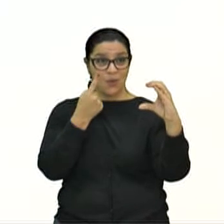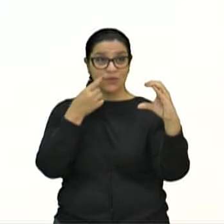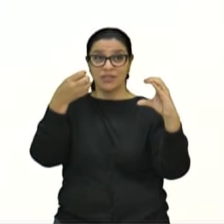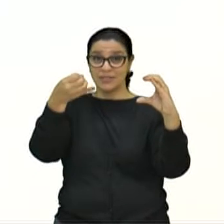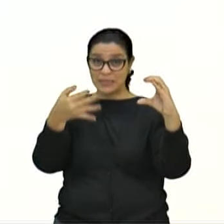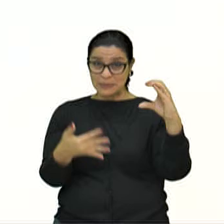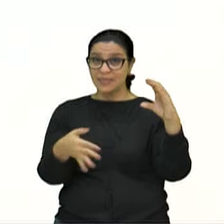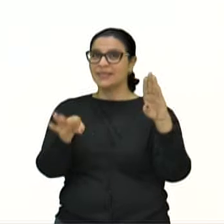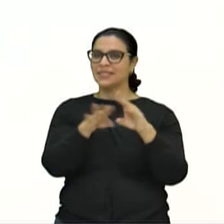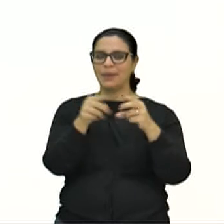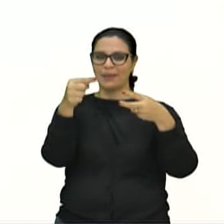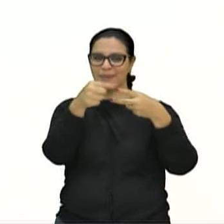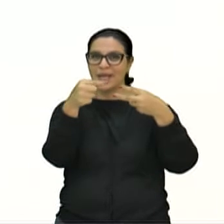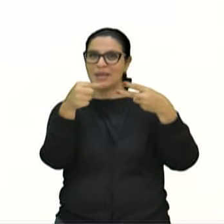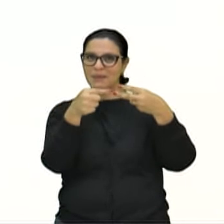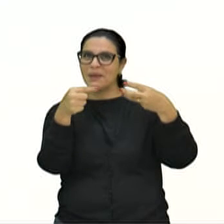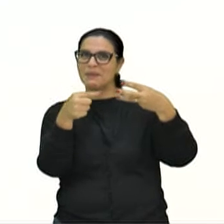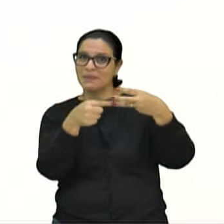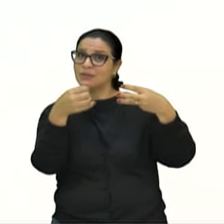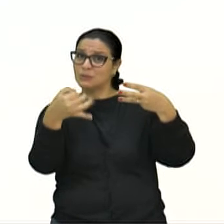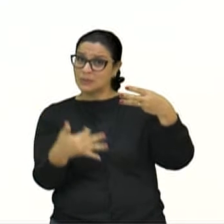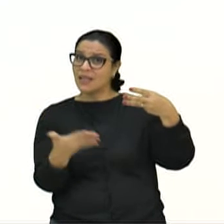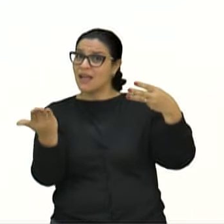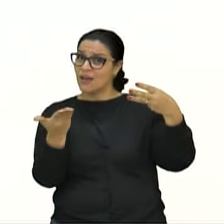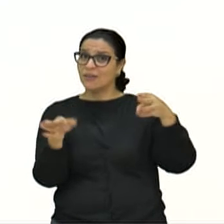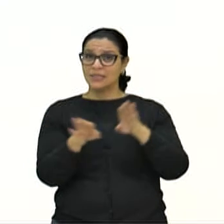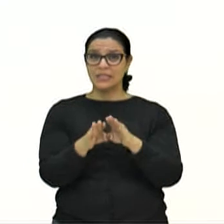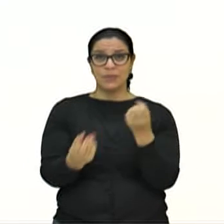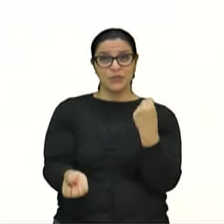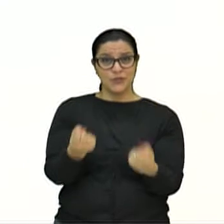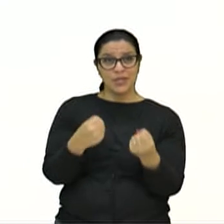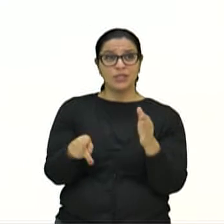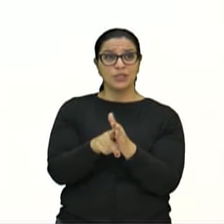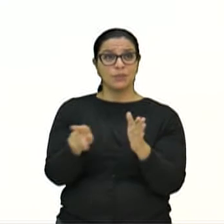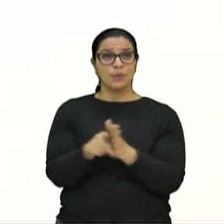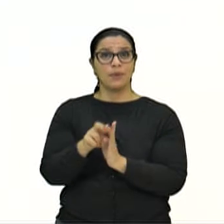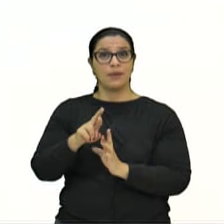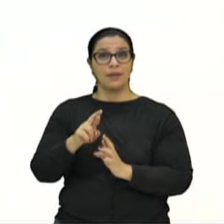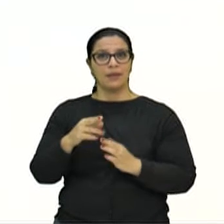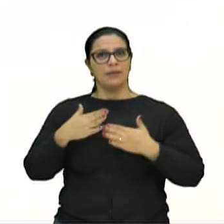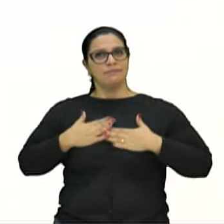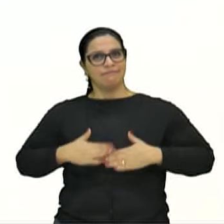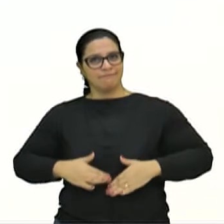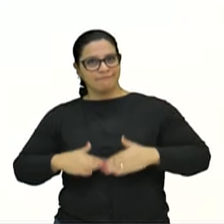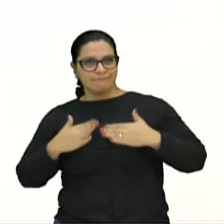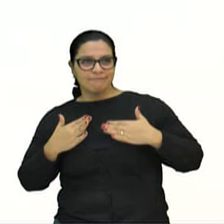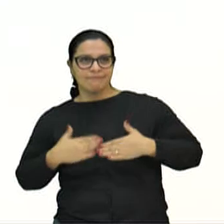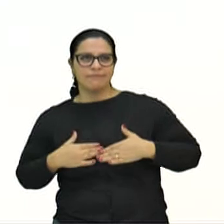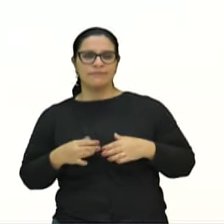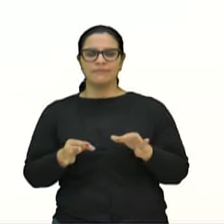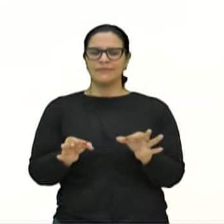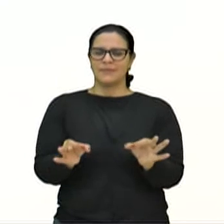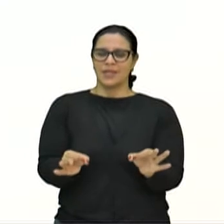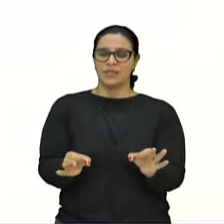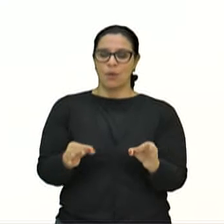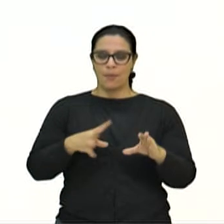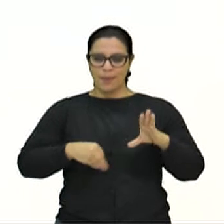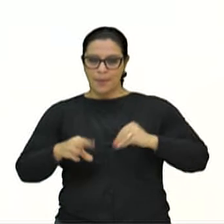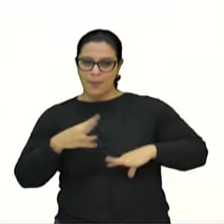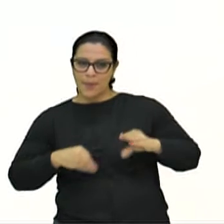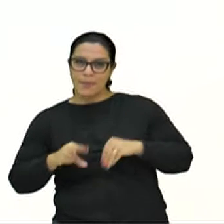letra C que fala o quê? Que a ginástica de conscientização corporal pode ser dividida okay, em relaxamento, meditação